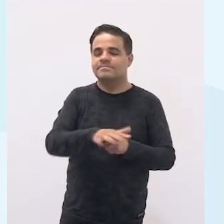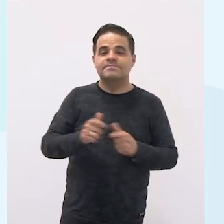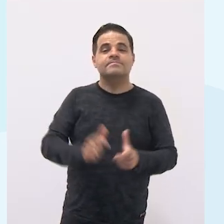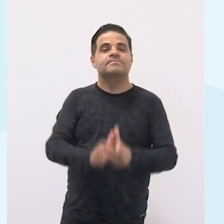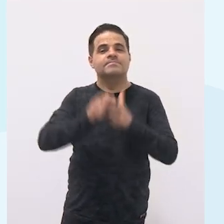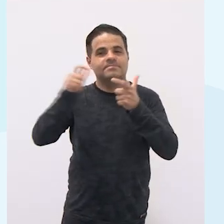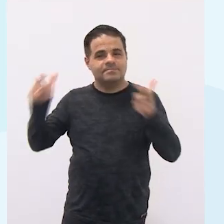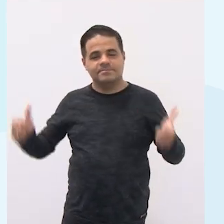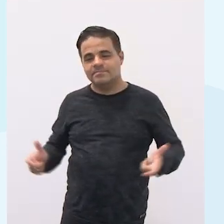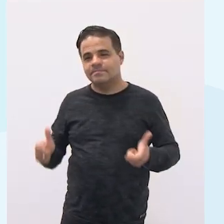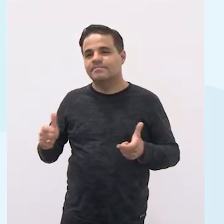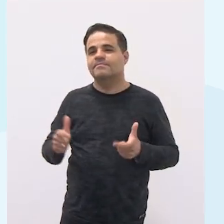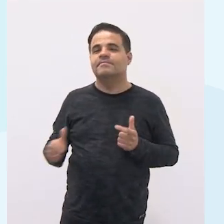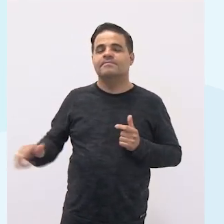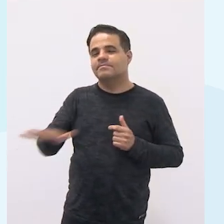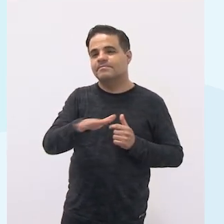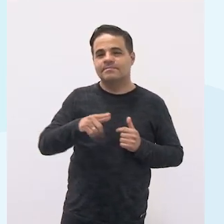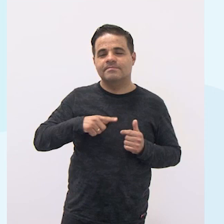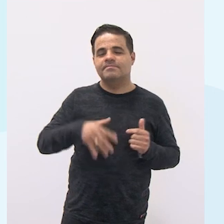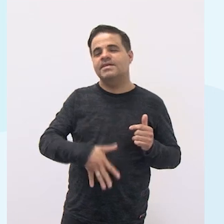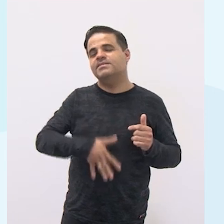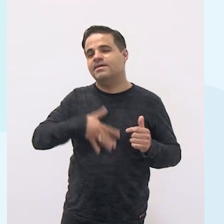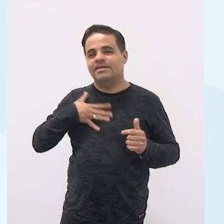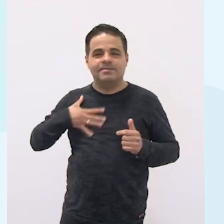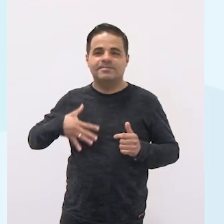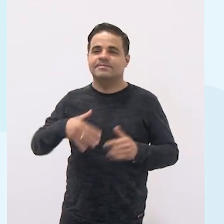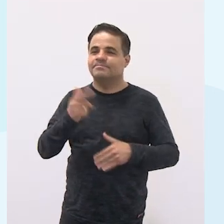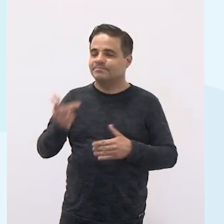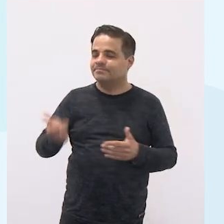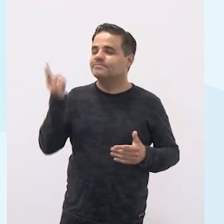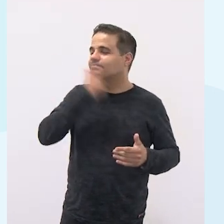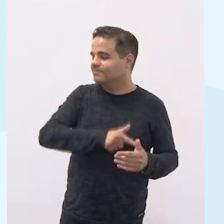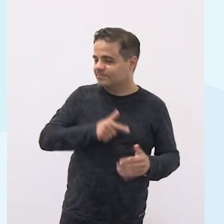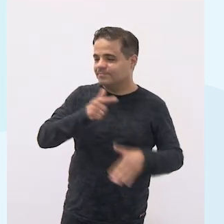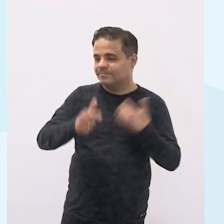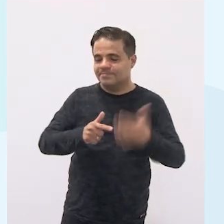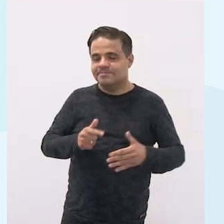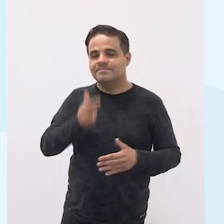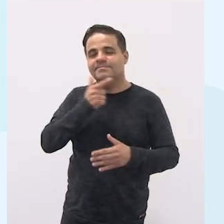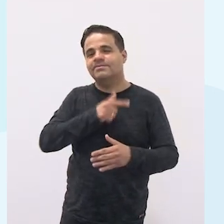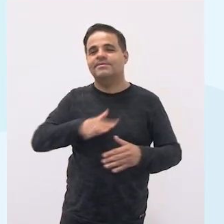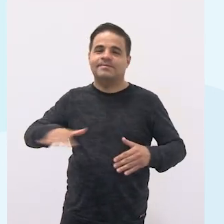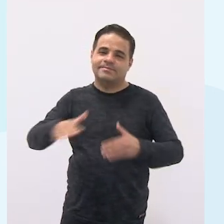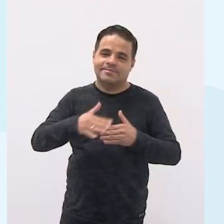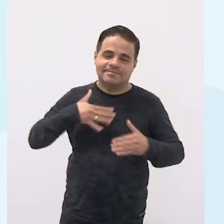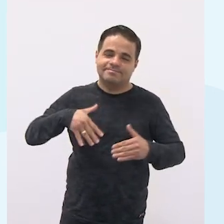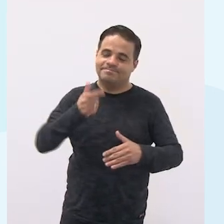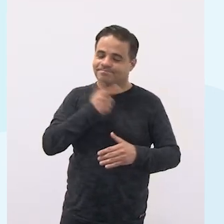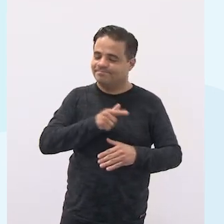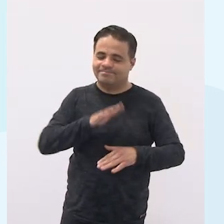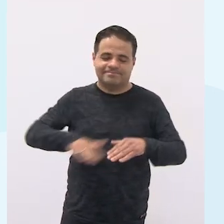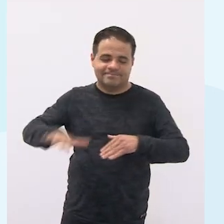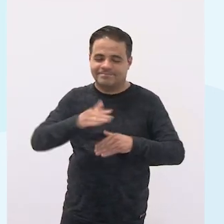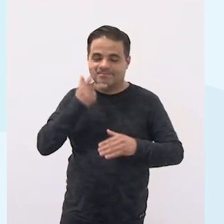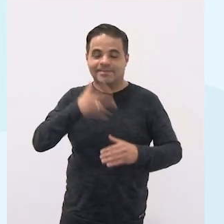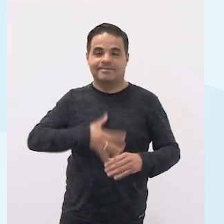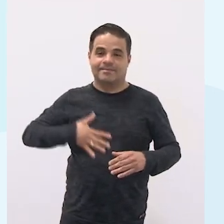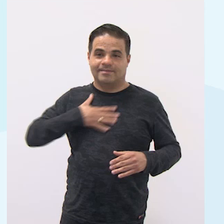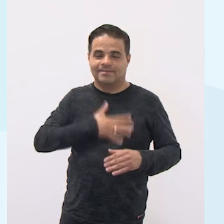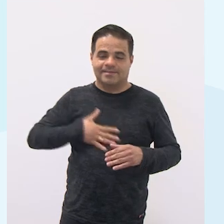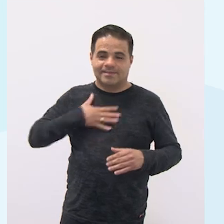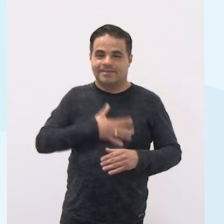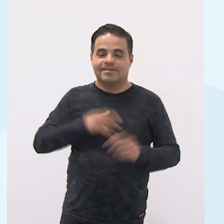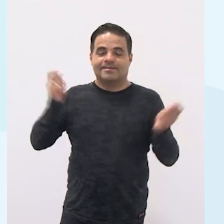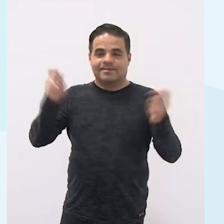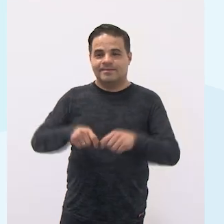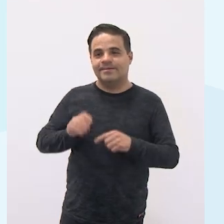das vezes você tem prazer, se você consegue atingir o orgasmo, e o grau de satisfação faz